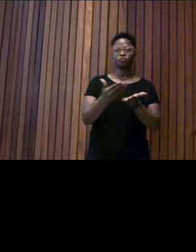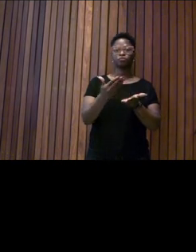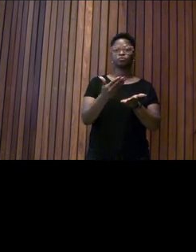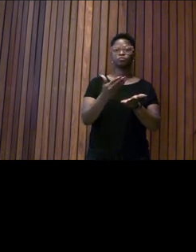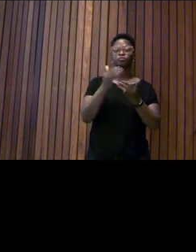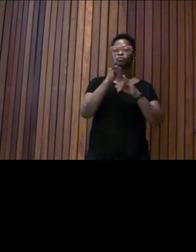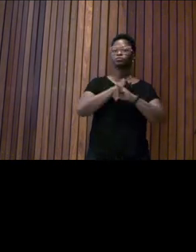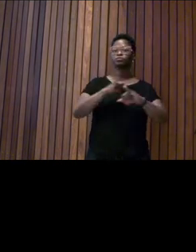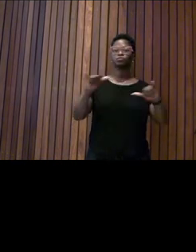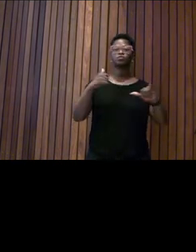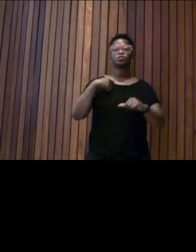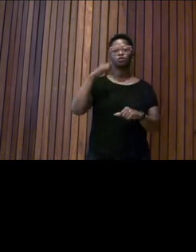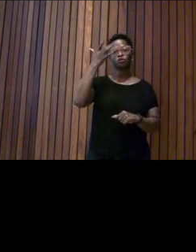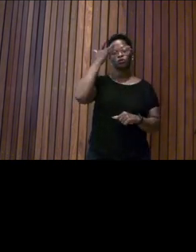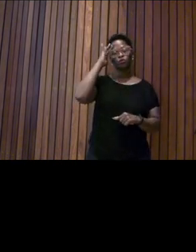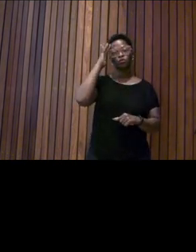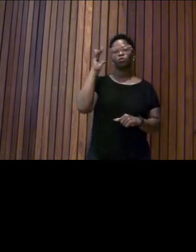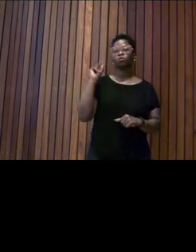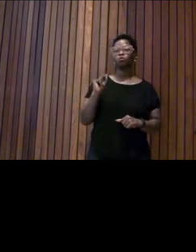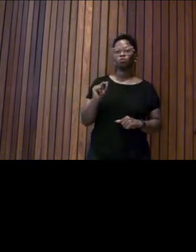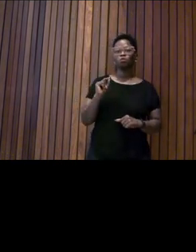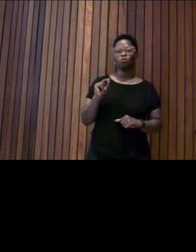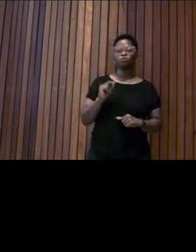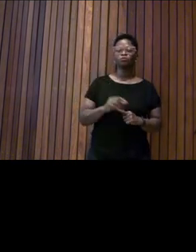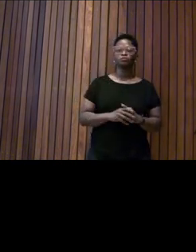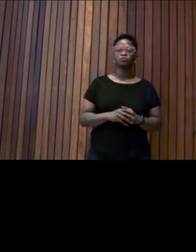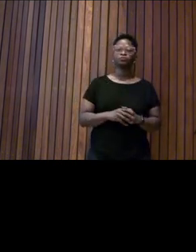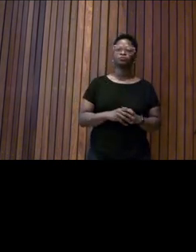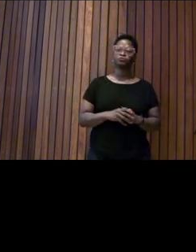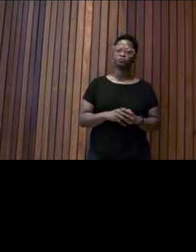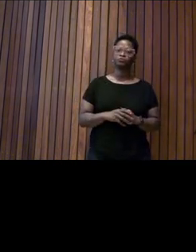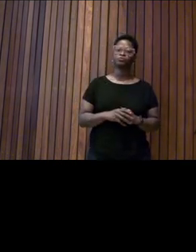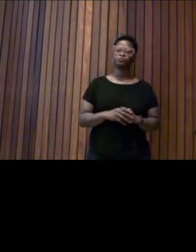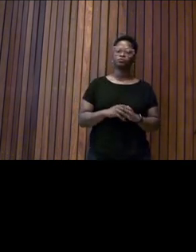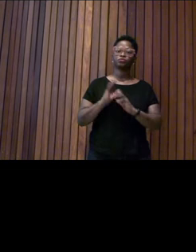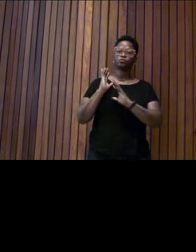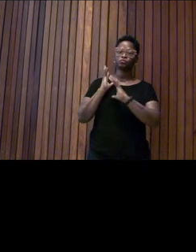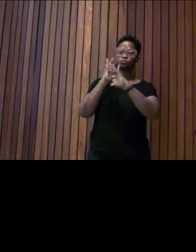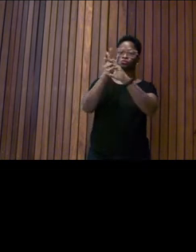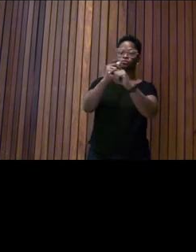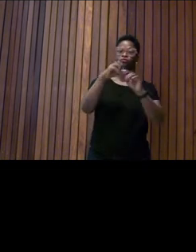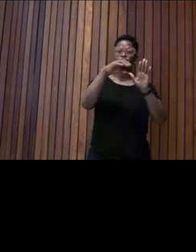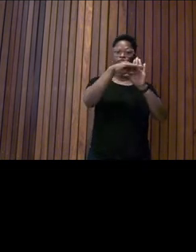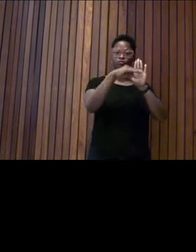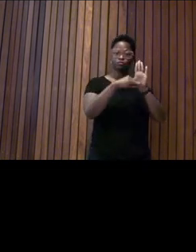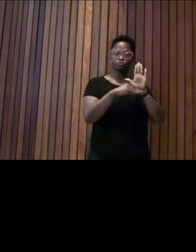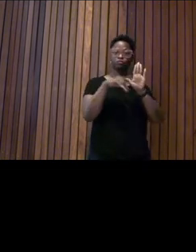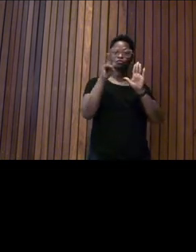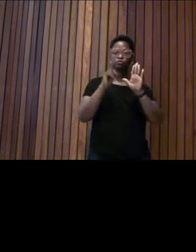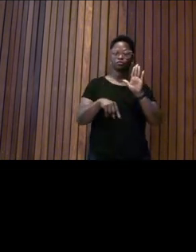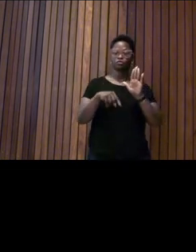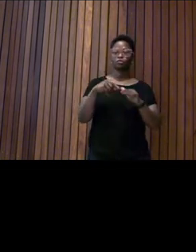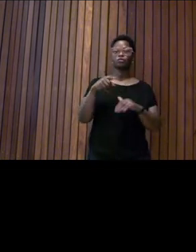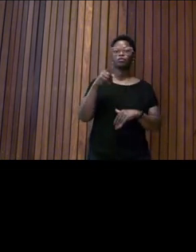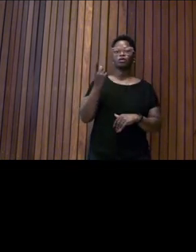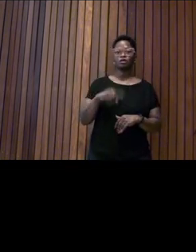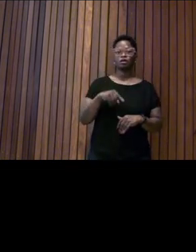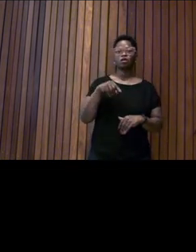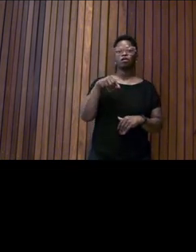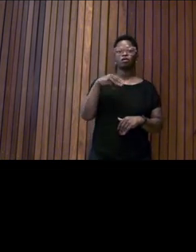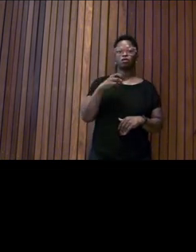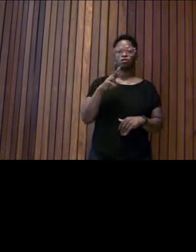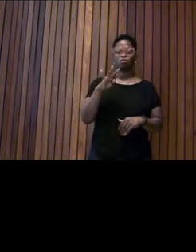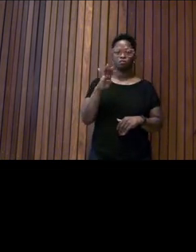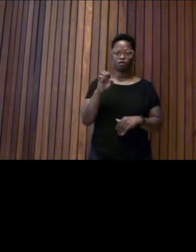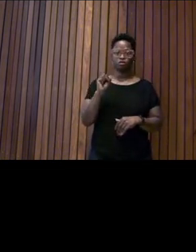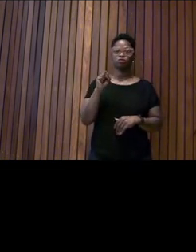destacando, então, eu acho que, né, a história desse programa, né, o Mestres e Ofícios, né, um programa,